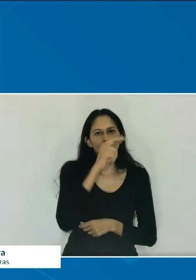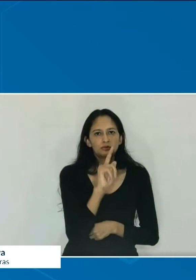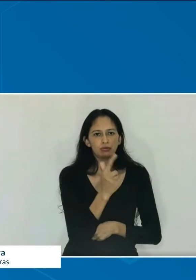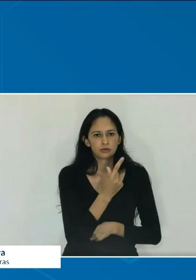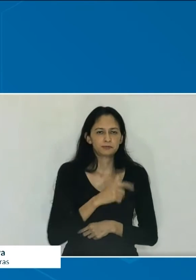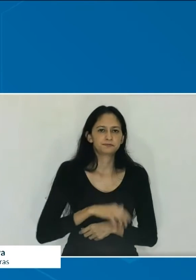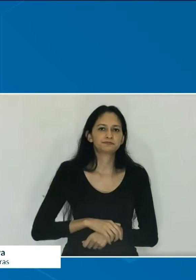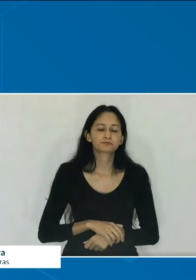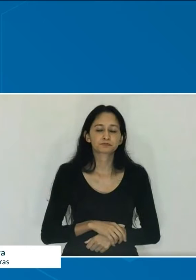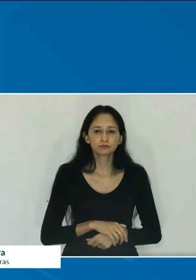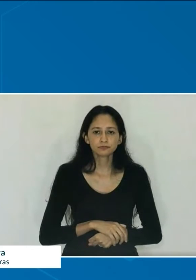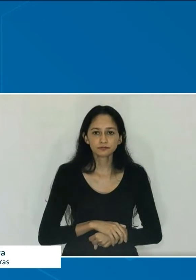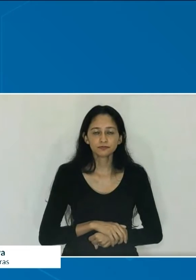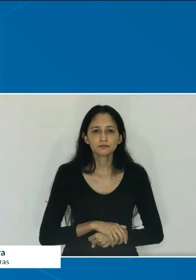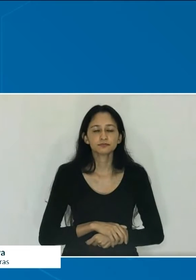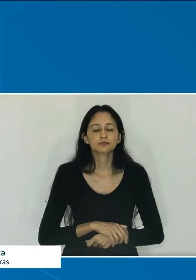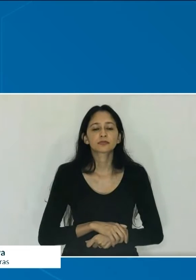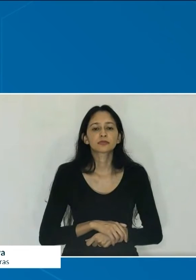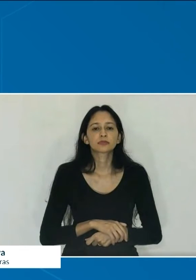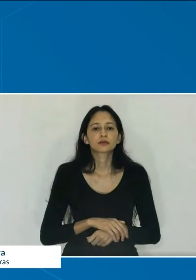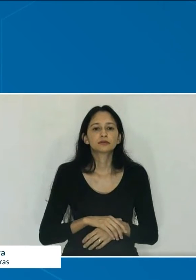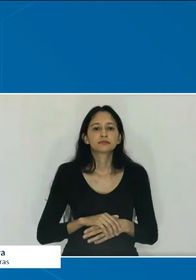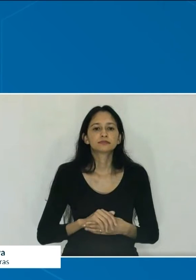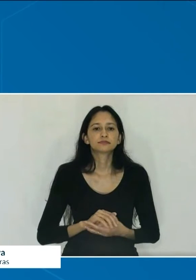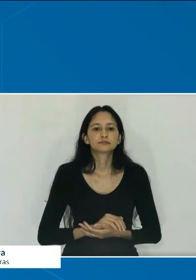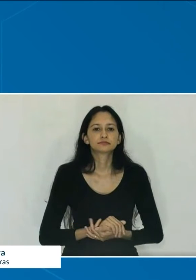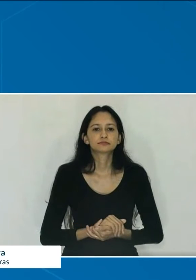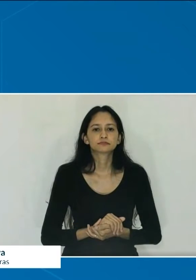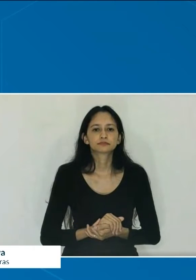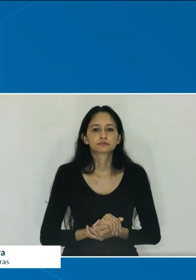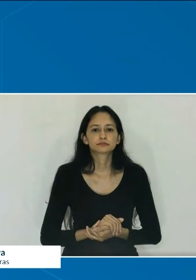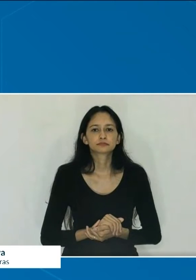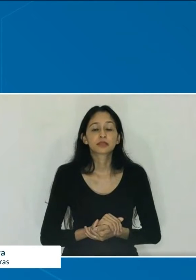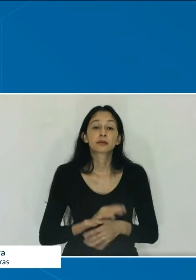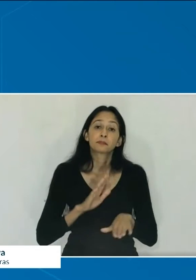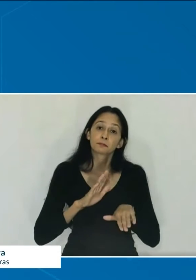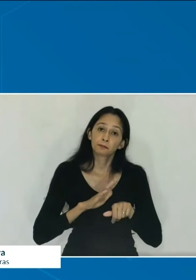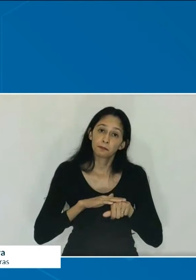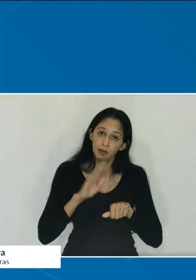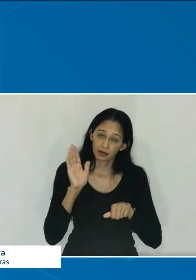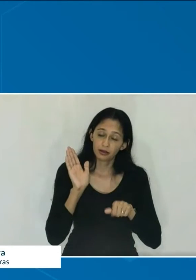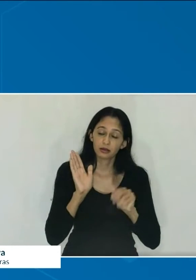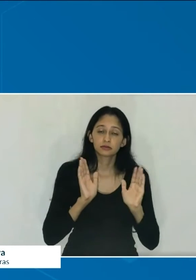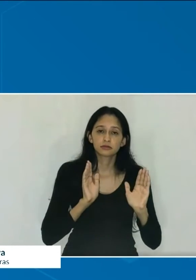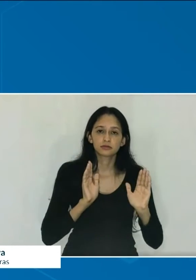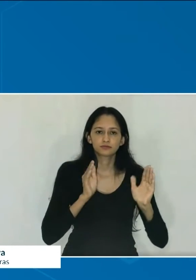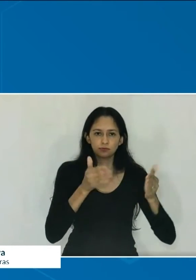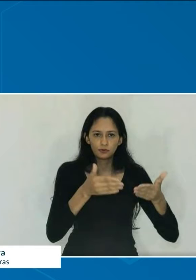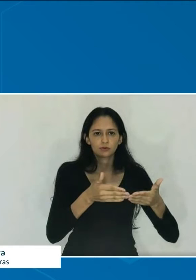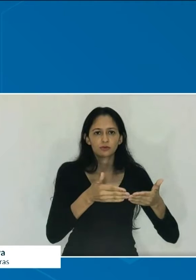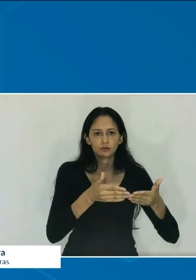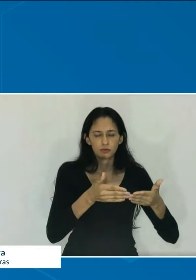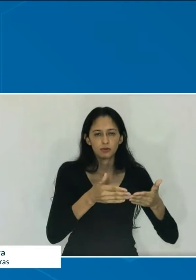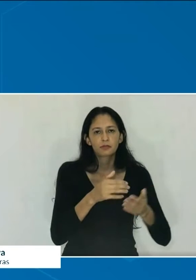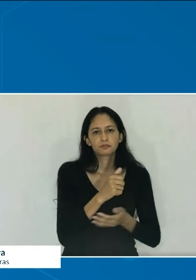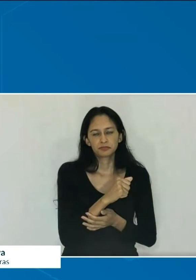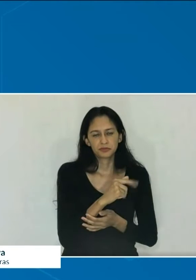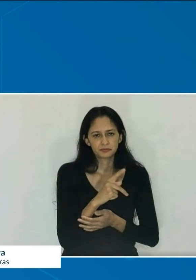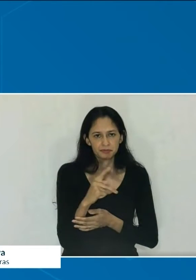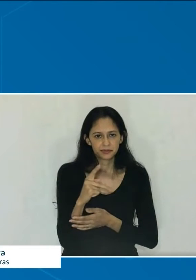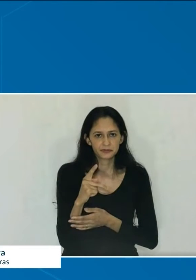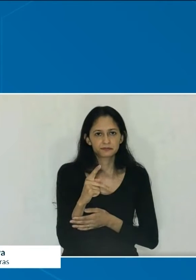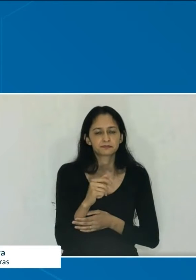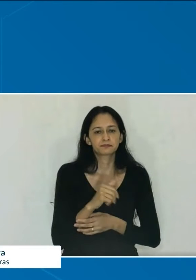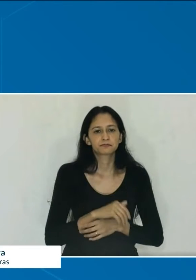tipo de serviço, um serviço mais dirigido, né, que é o serviço por aplicativo,